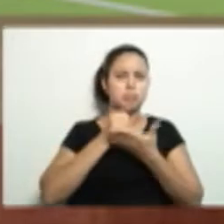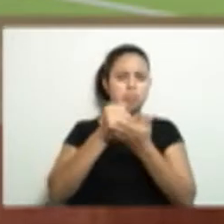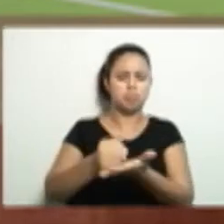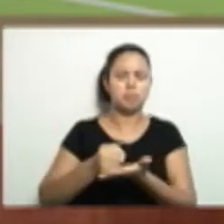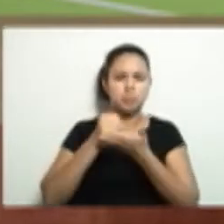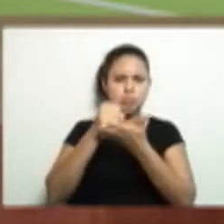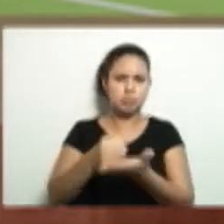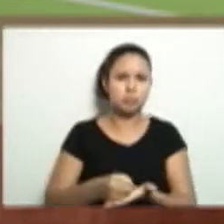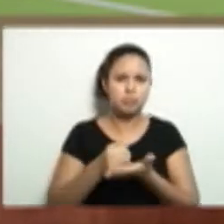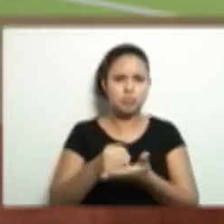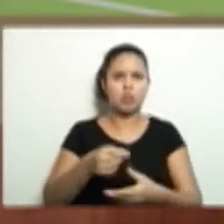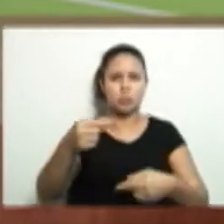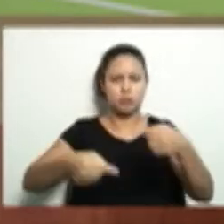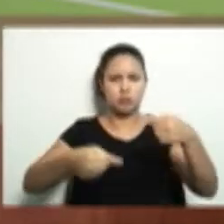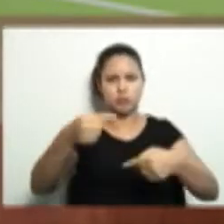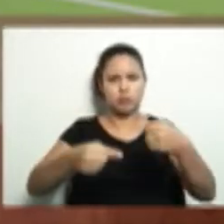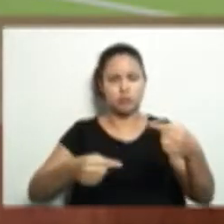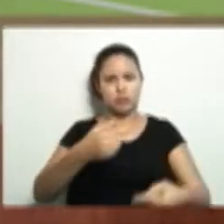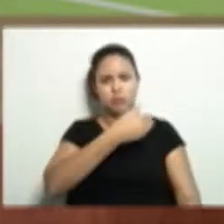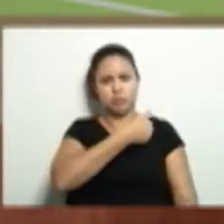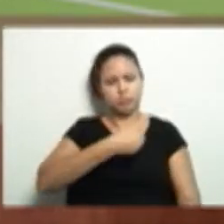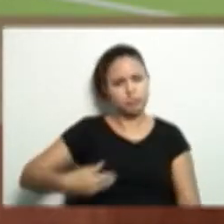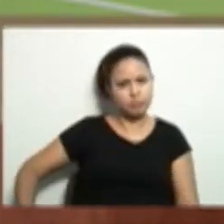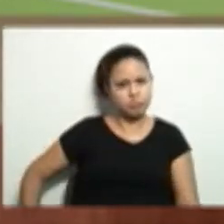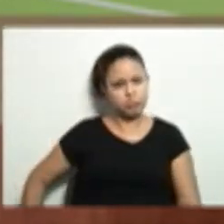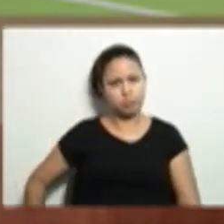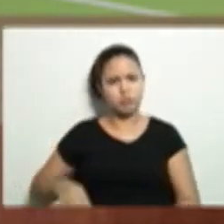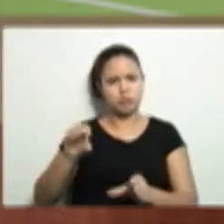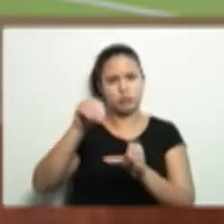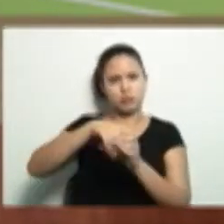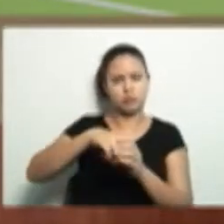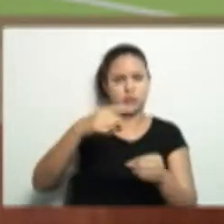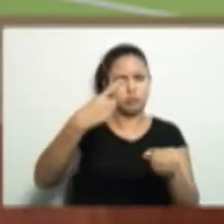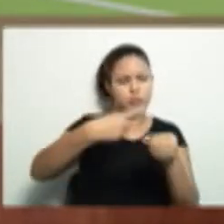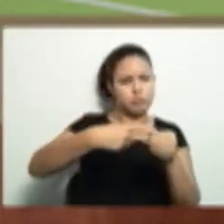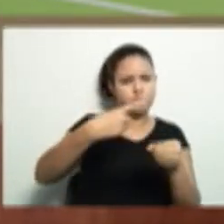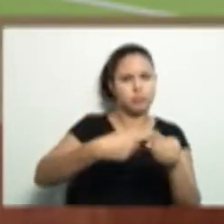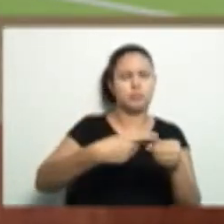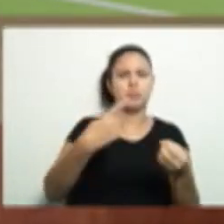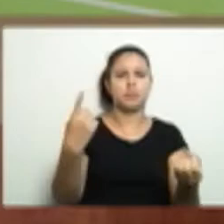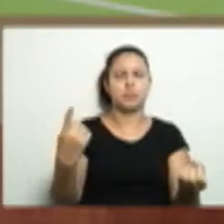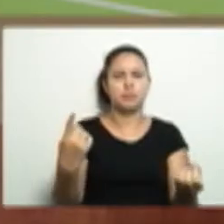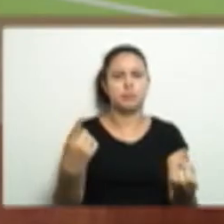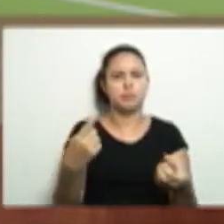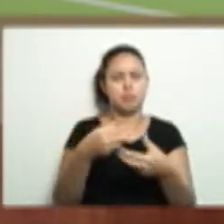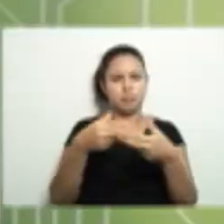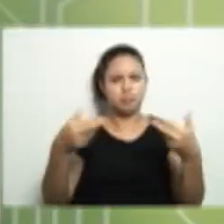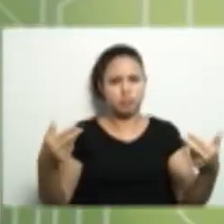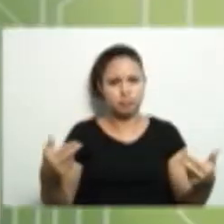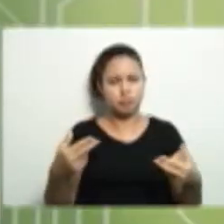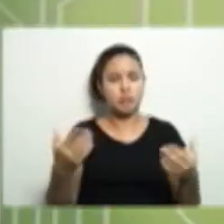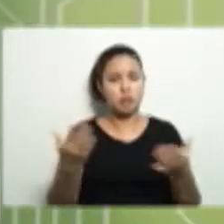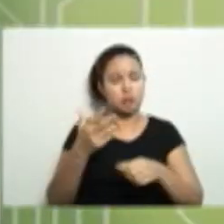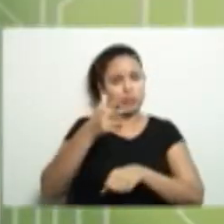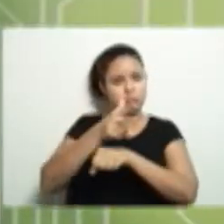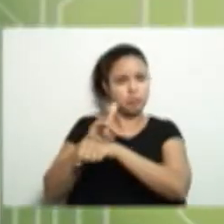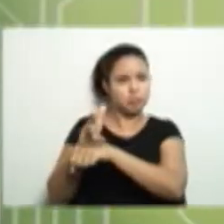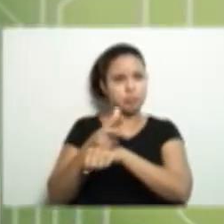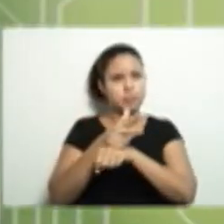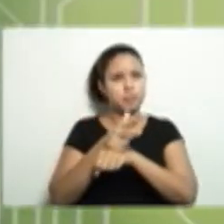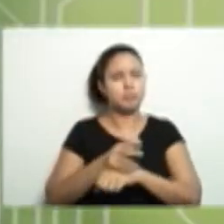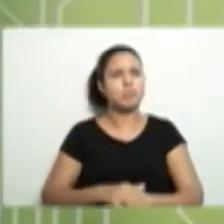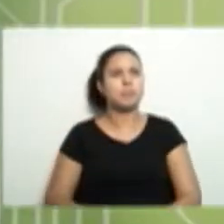todo instante, nos seus municípios, nas suas cidades. E vamos assistir o vídeo? Sim, temos um vídeo sobre isso. Vamos